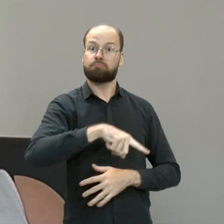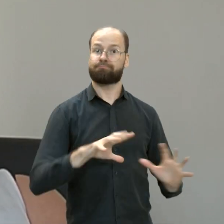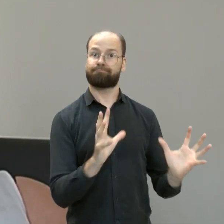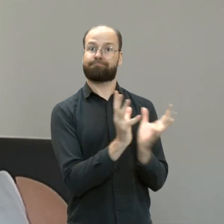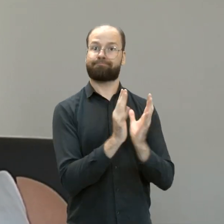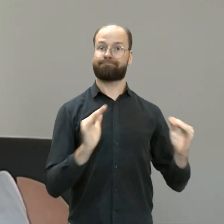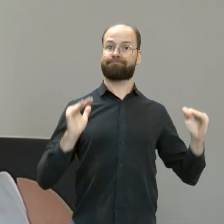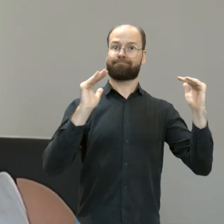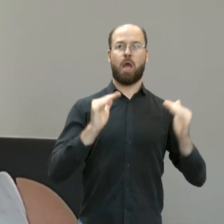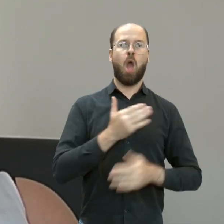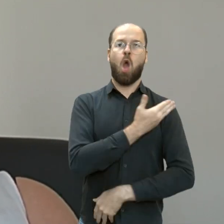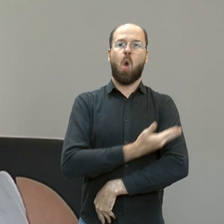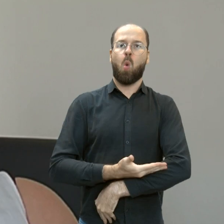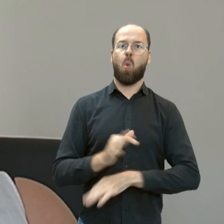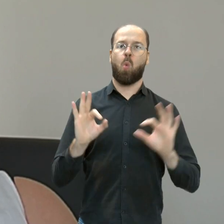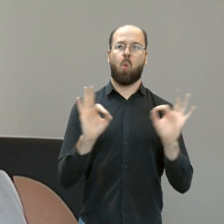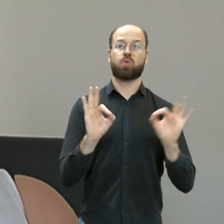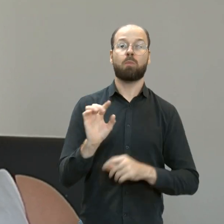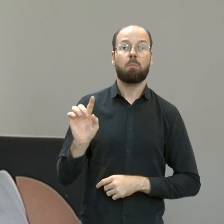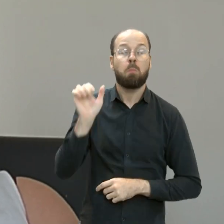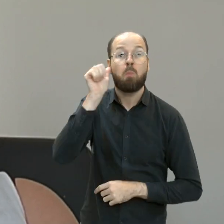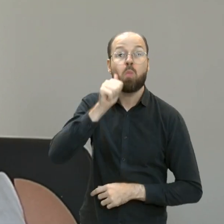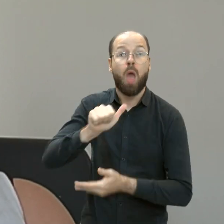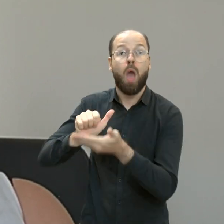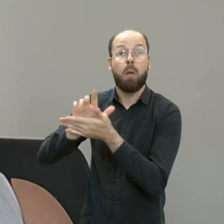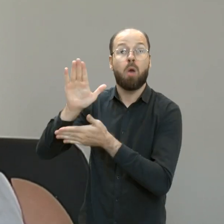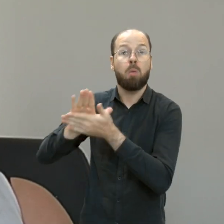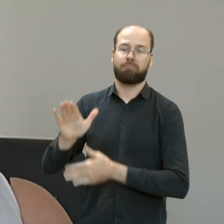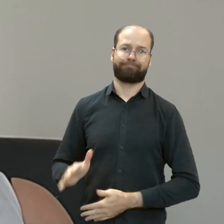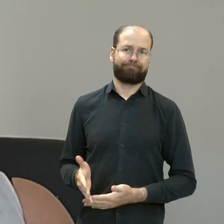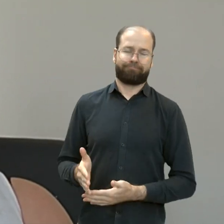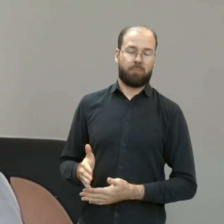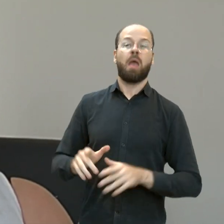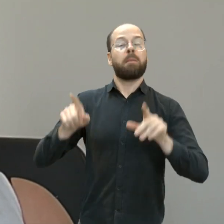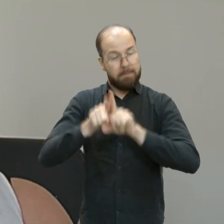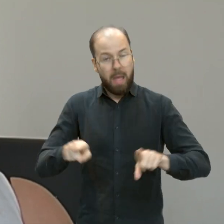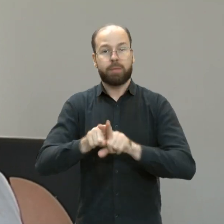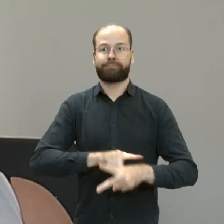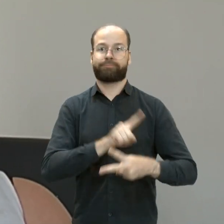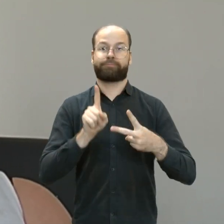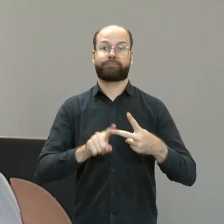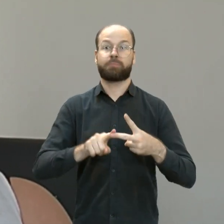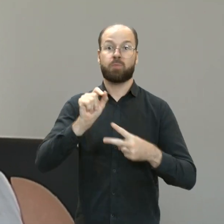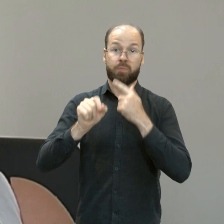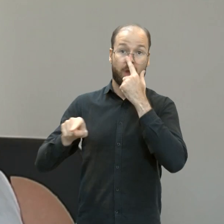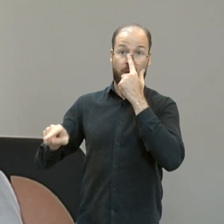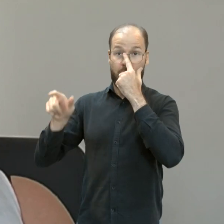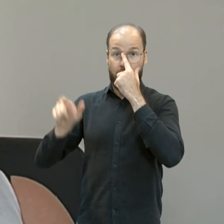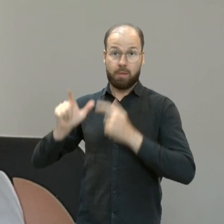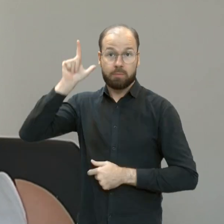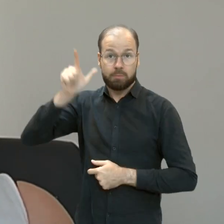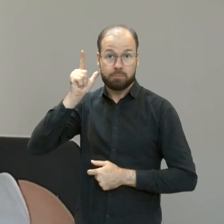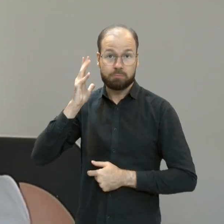né? Segundo, de fato, Leodegária era uma adolescente, então a sua poesia ainda era uma expressão do que poderia vir